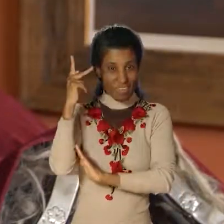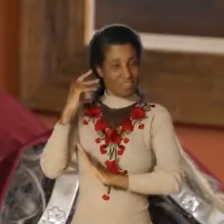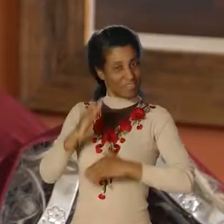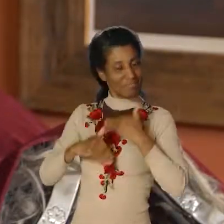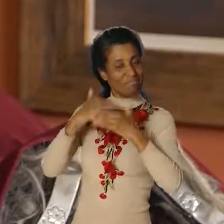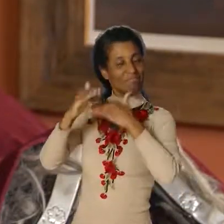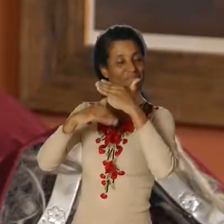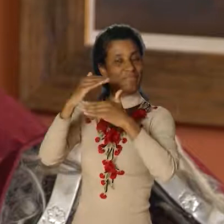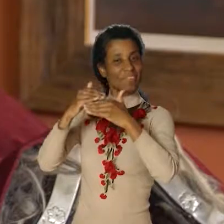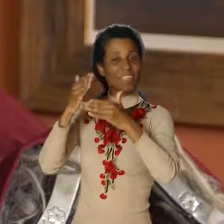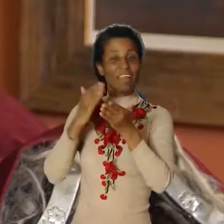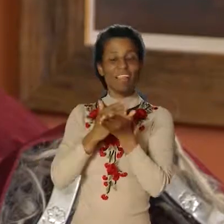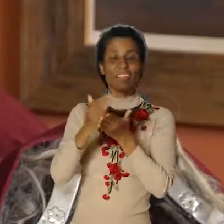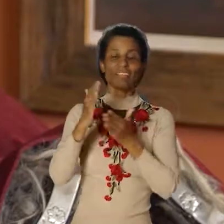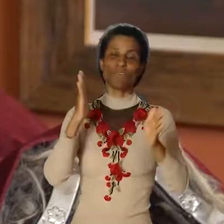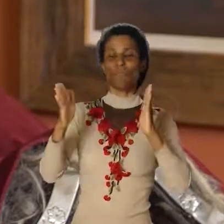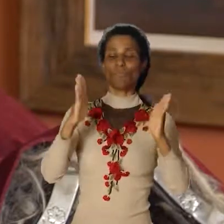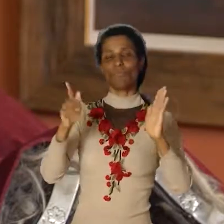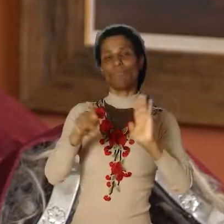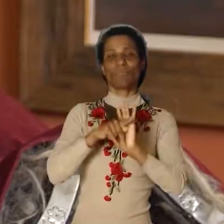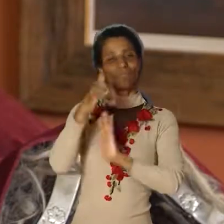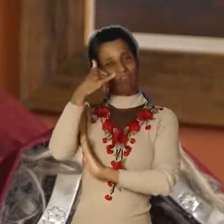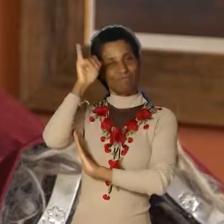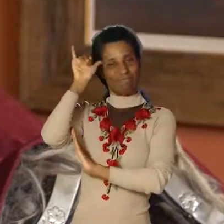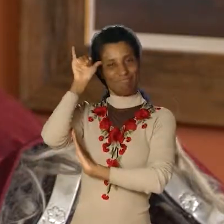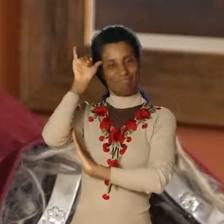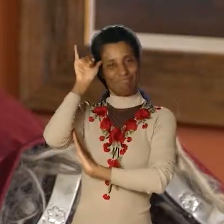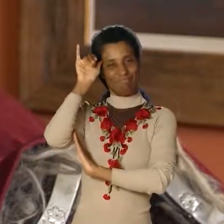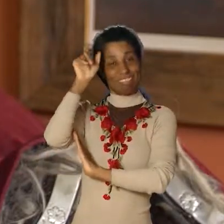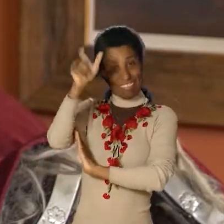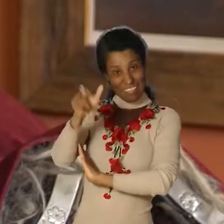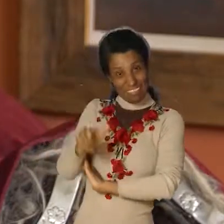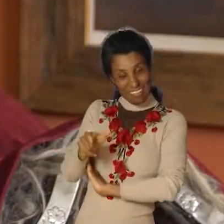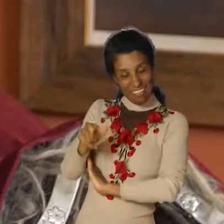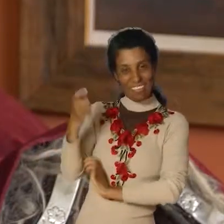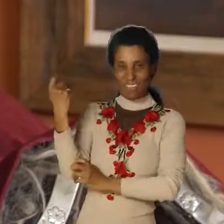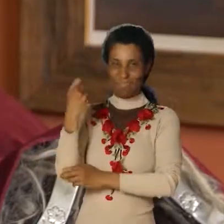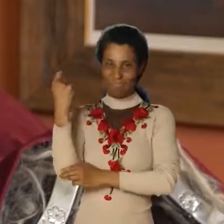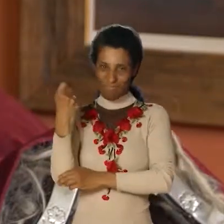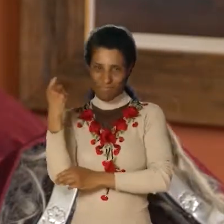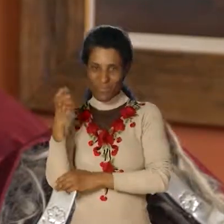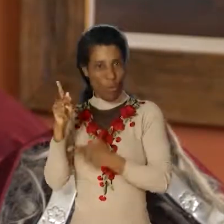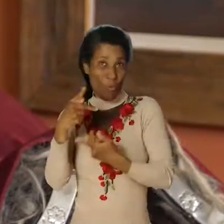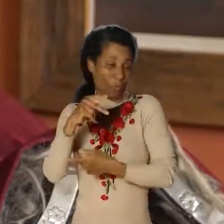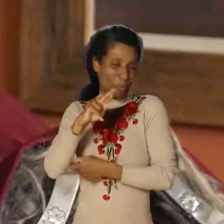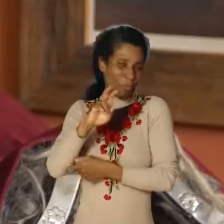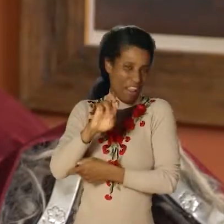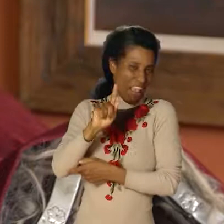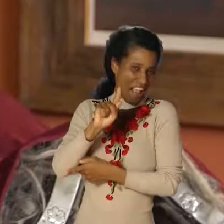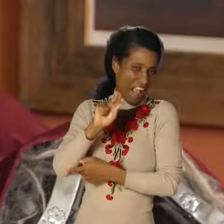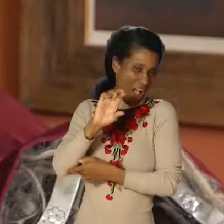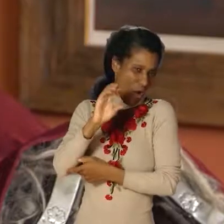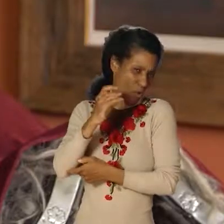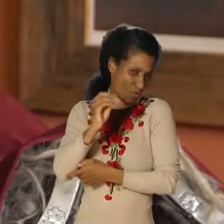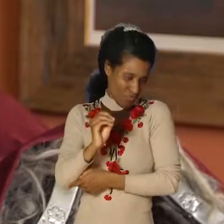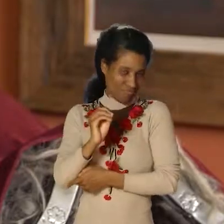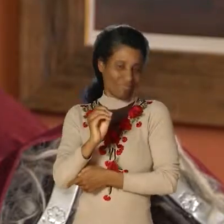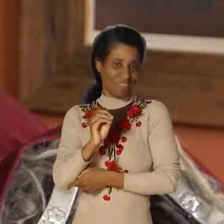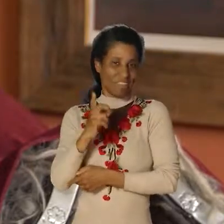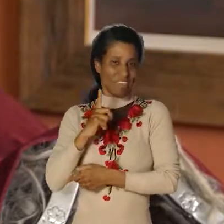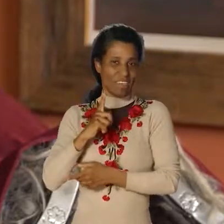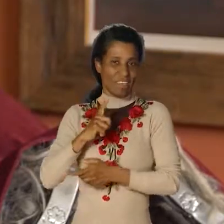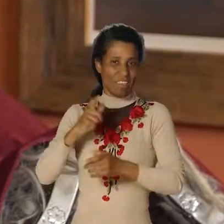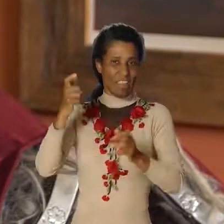depois, à medida em que a história vai avançar, a gente vai entrar no período das vacarias, onde esse gaúcho, ou um